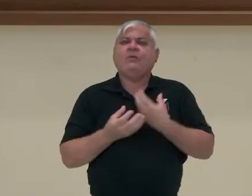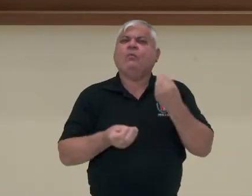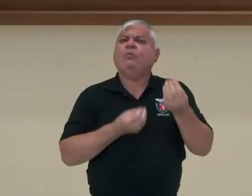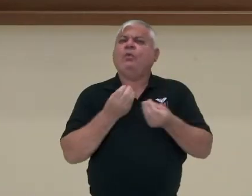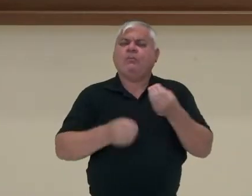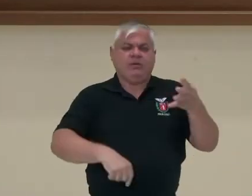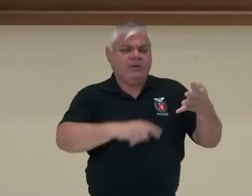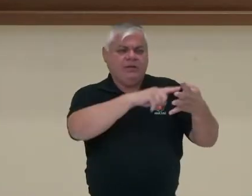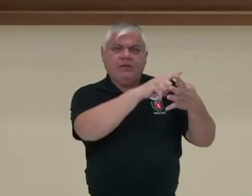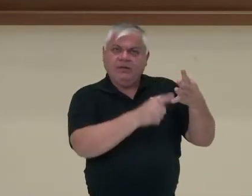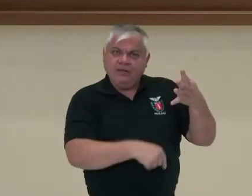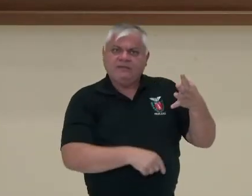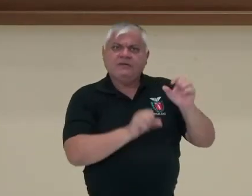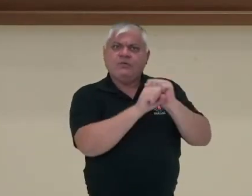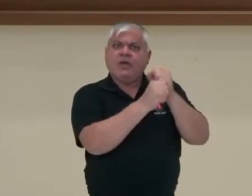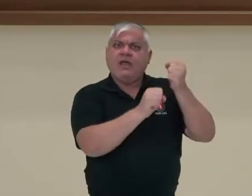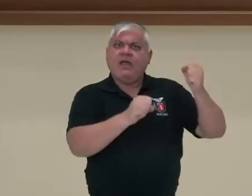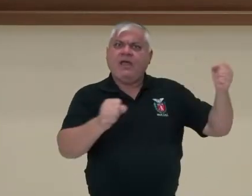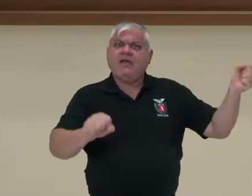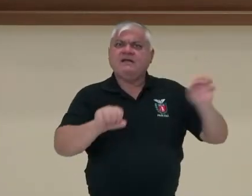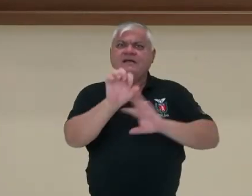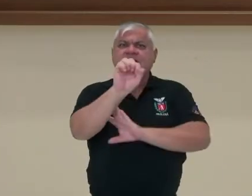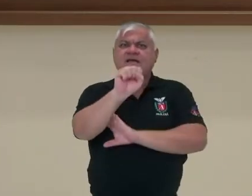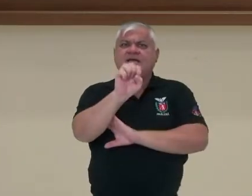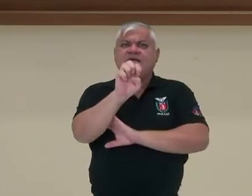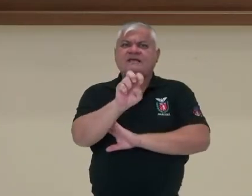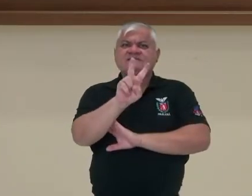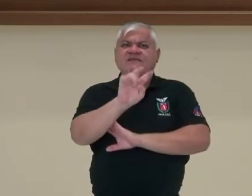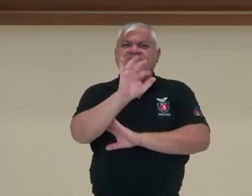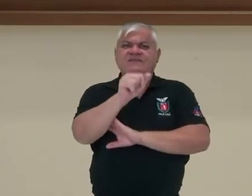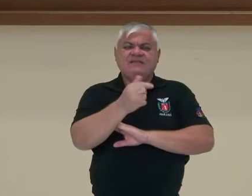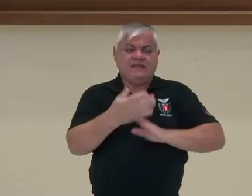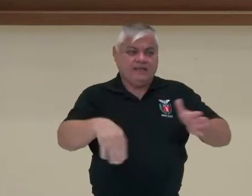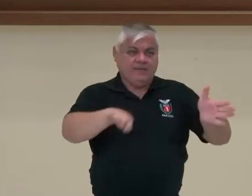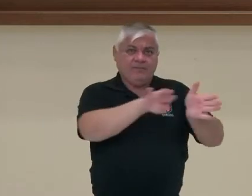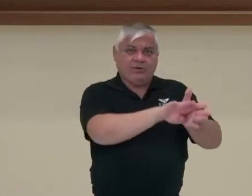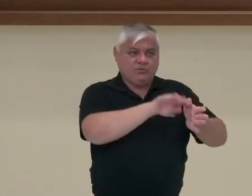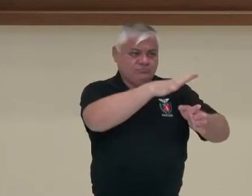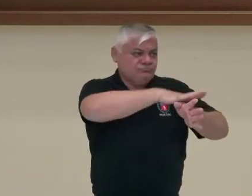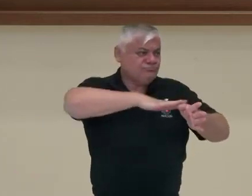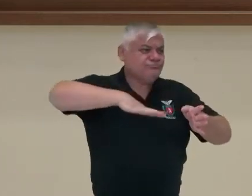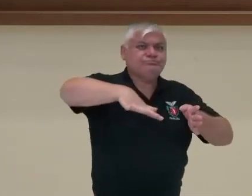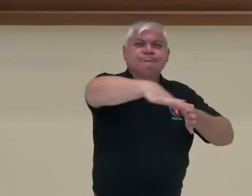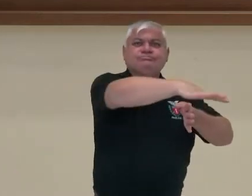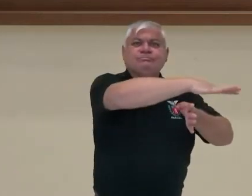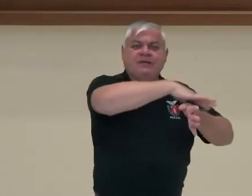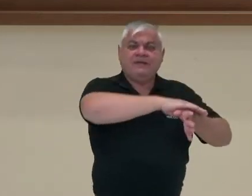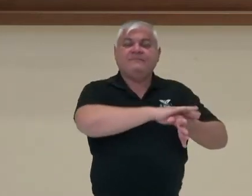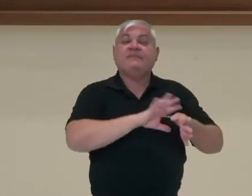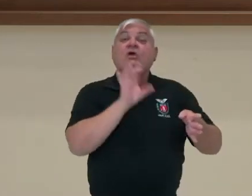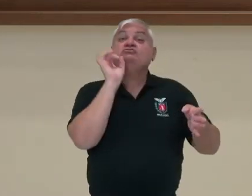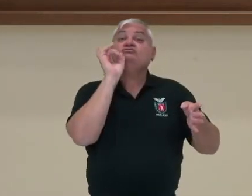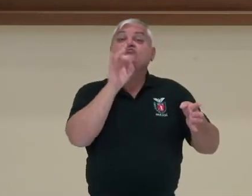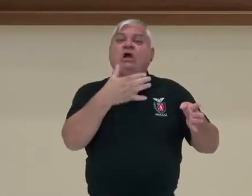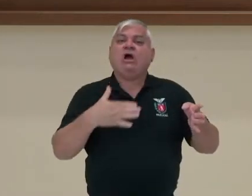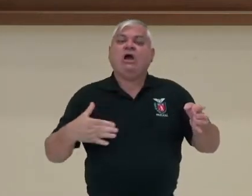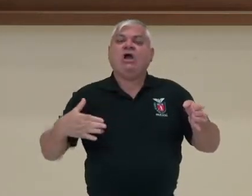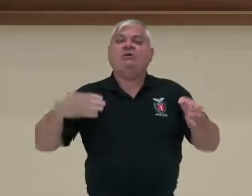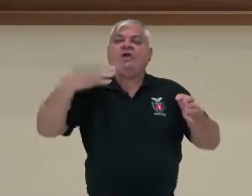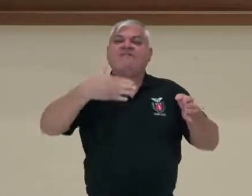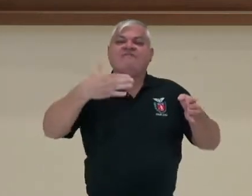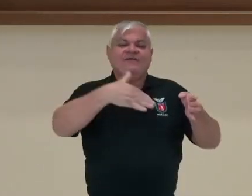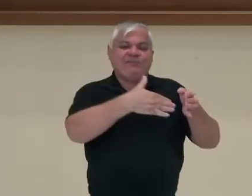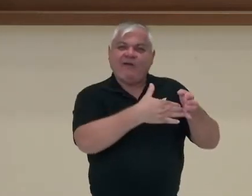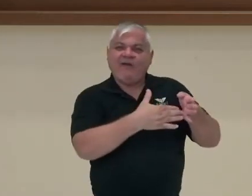aqui era uma região muito maior do que a própria Espanha, que era a metrópole, então lá só podia portar em